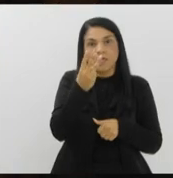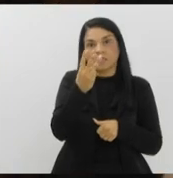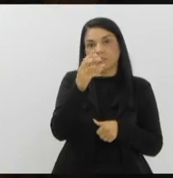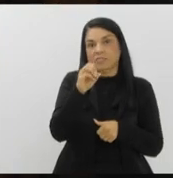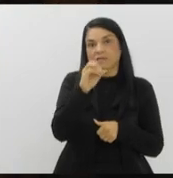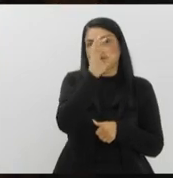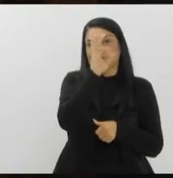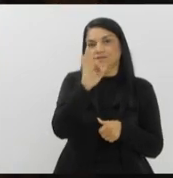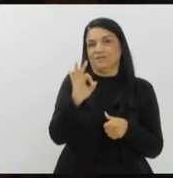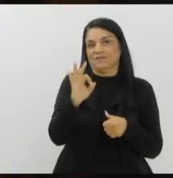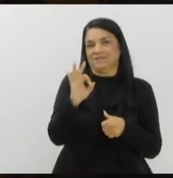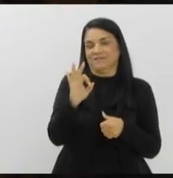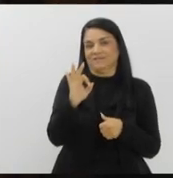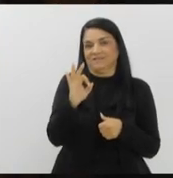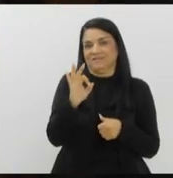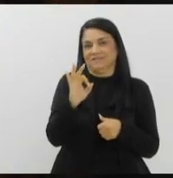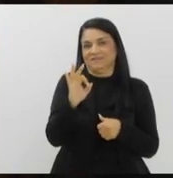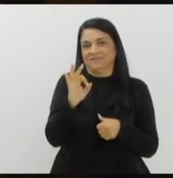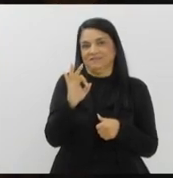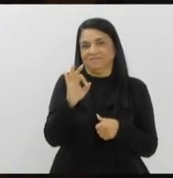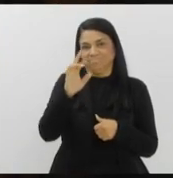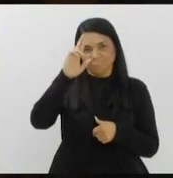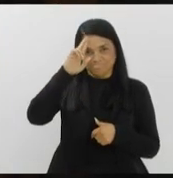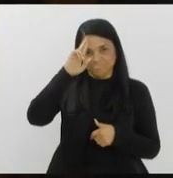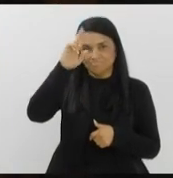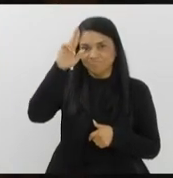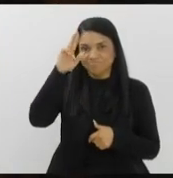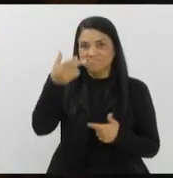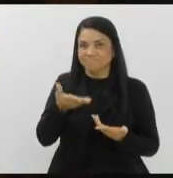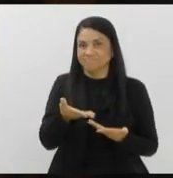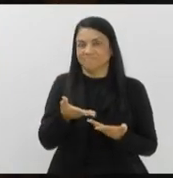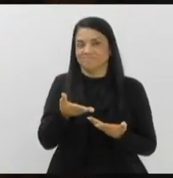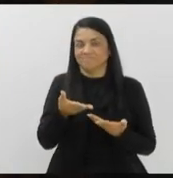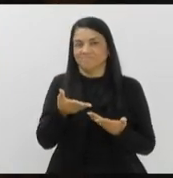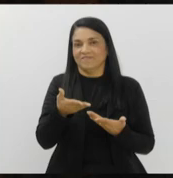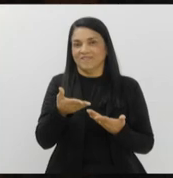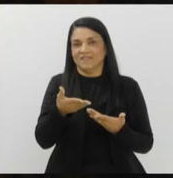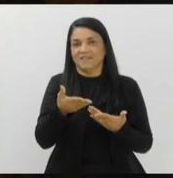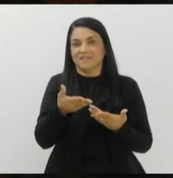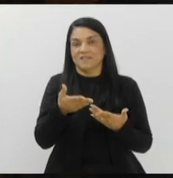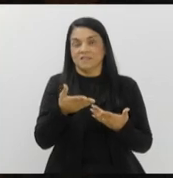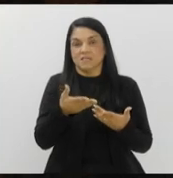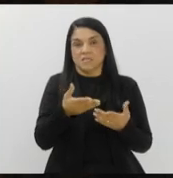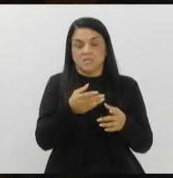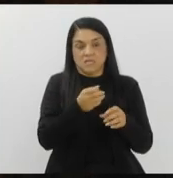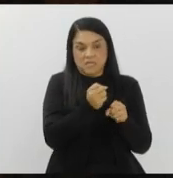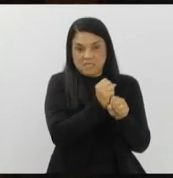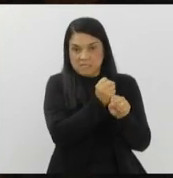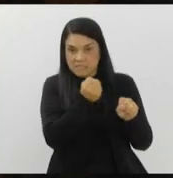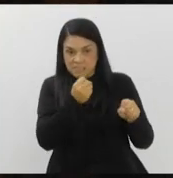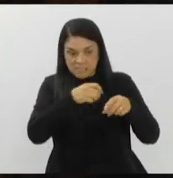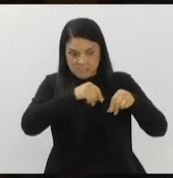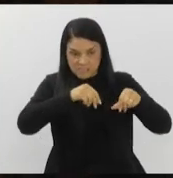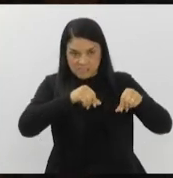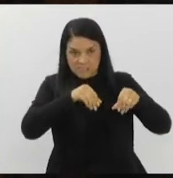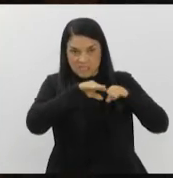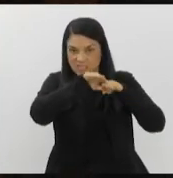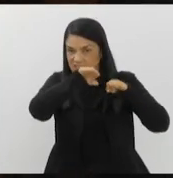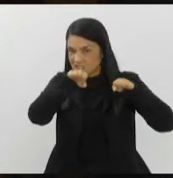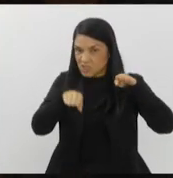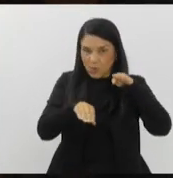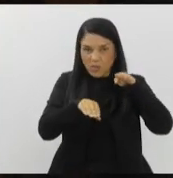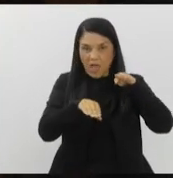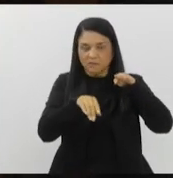30% de quem está à frente. Ou seja, onde há grande propriedade, onde há desigualdade, a gente tem um